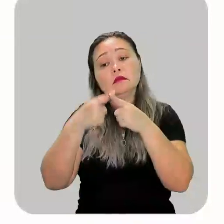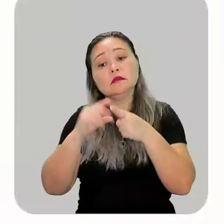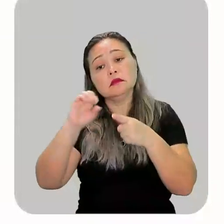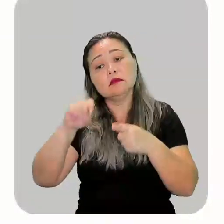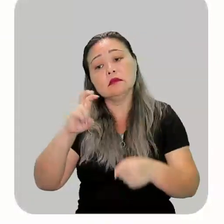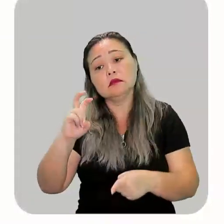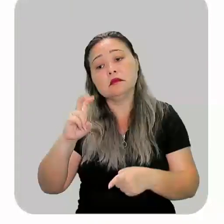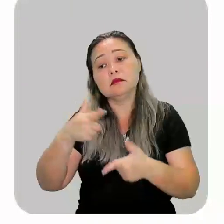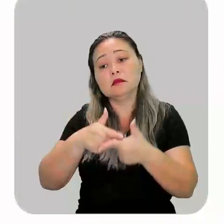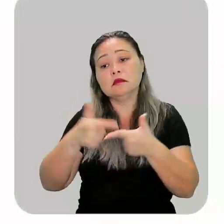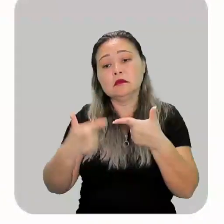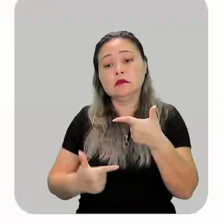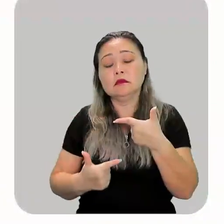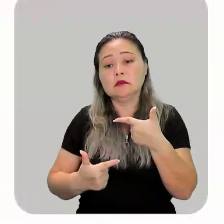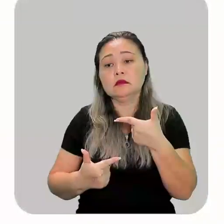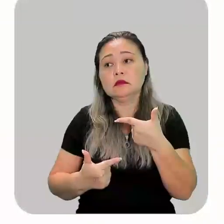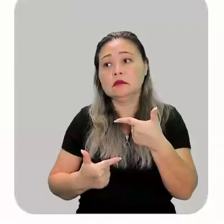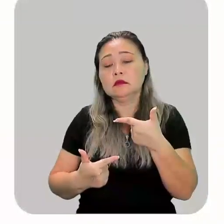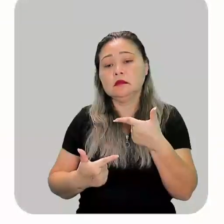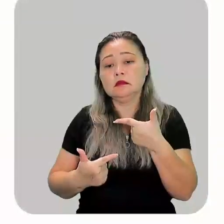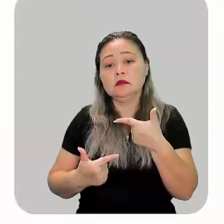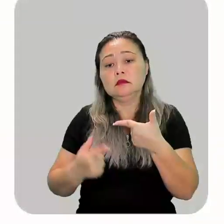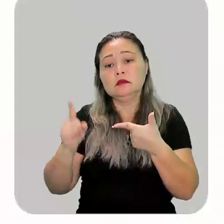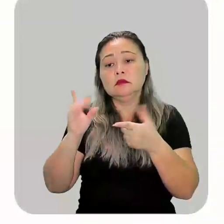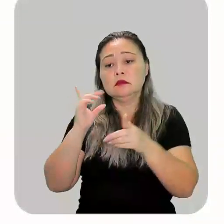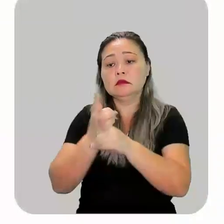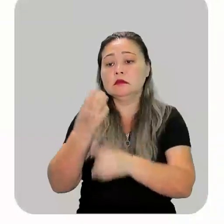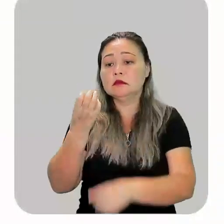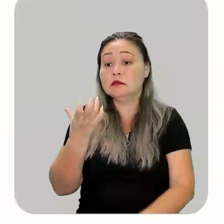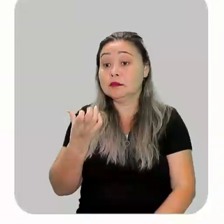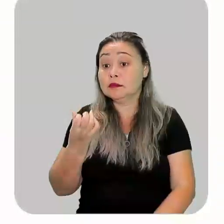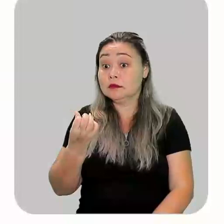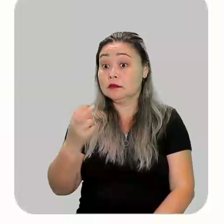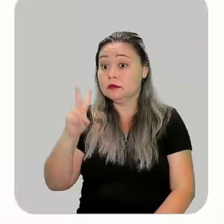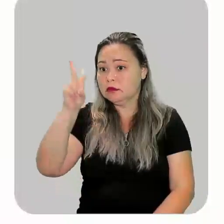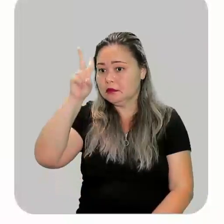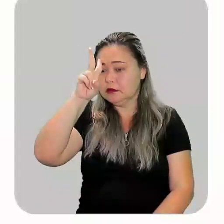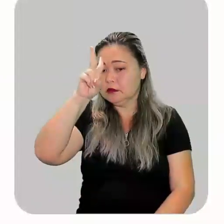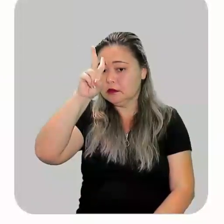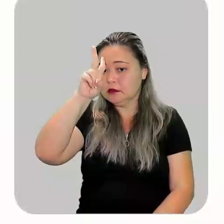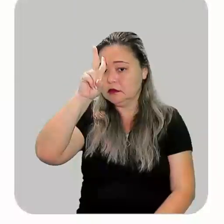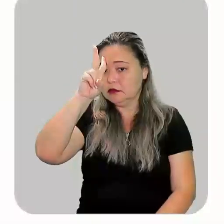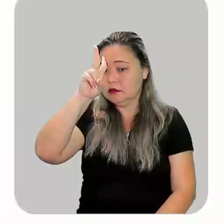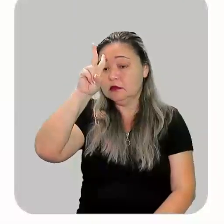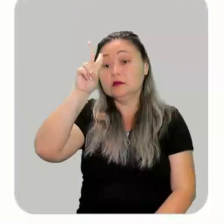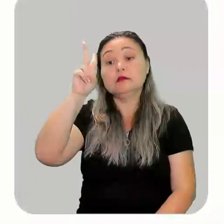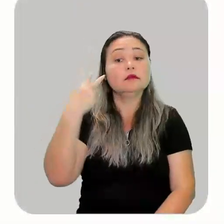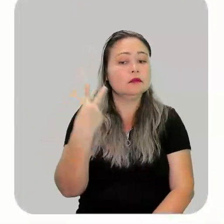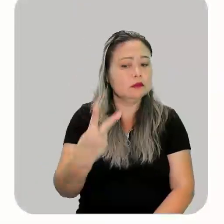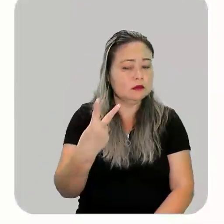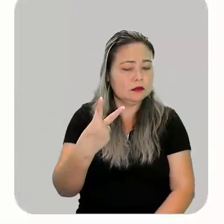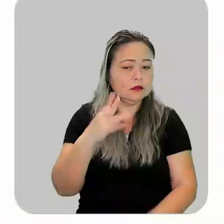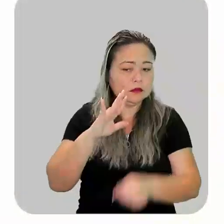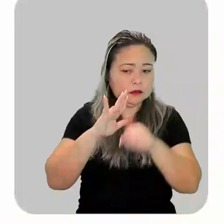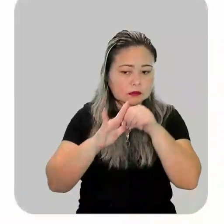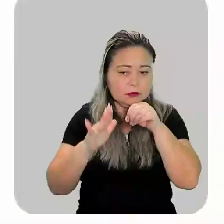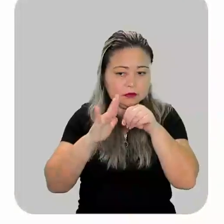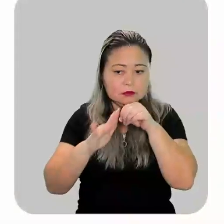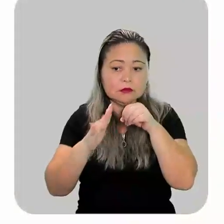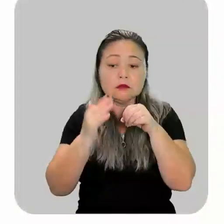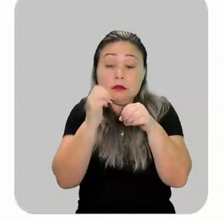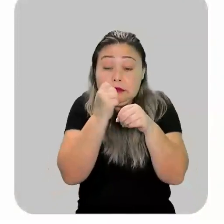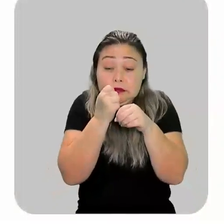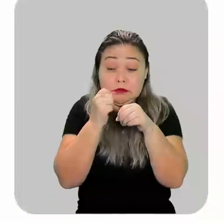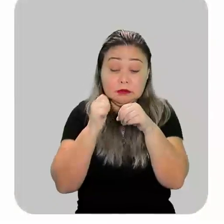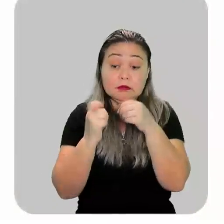0,5 é o mesmo que dividir por 2. Isso, então achamos o volume do limão. Lembrando que são 2, né? 2 rodelas de limão.